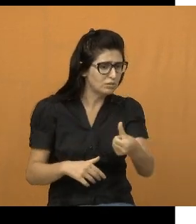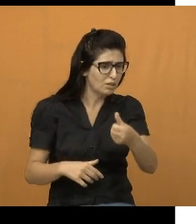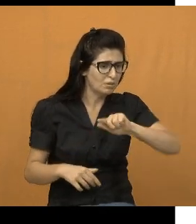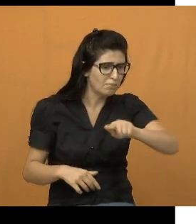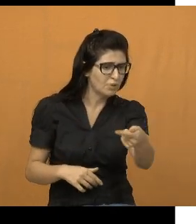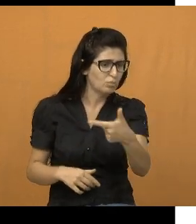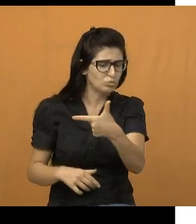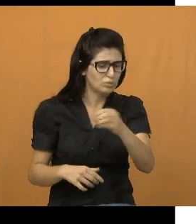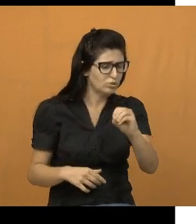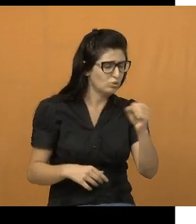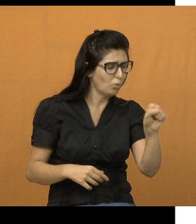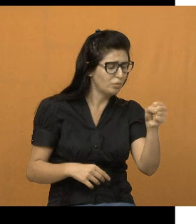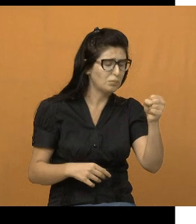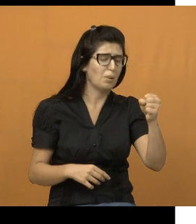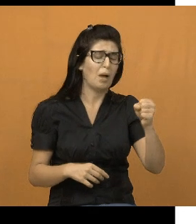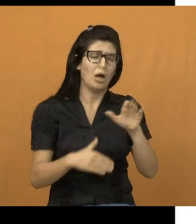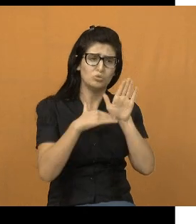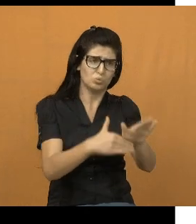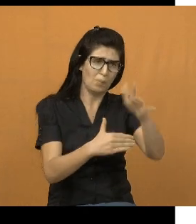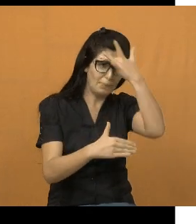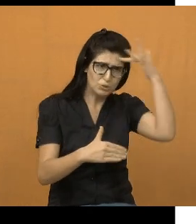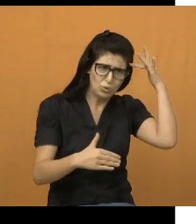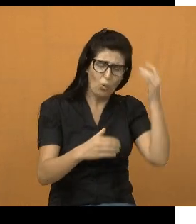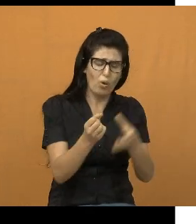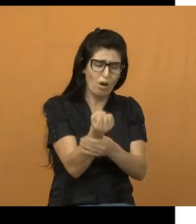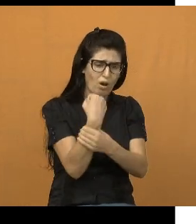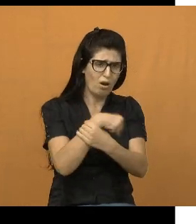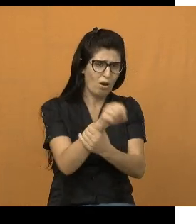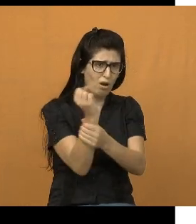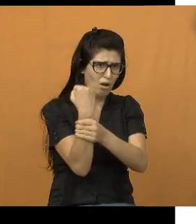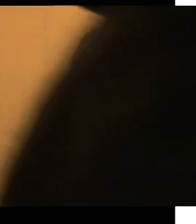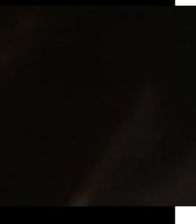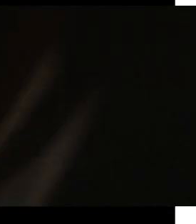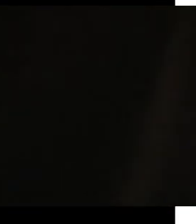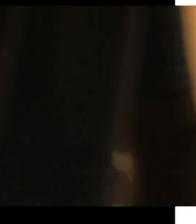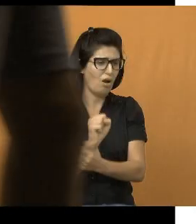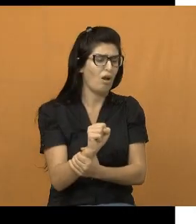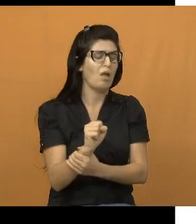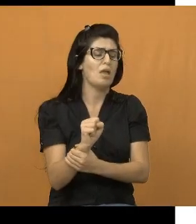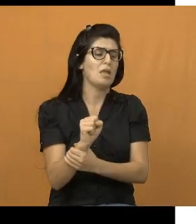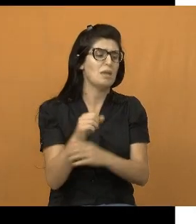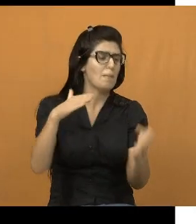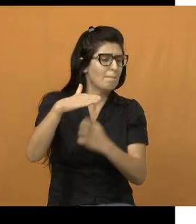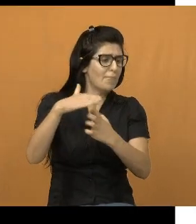76.208 atendimentos de fisioterapia pelas prestadoras.